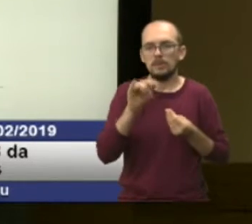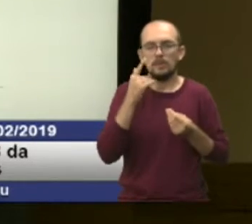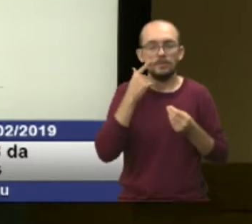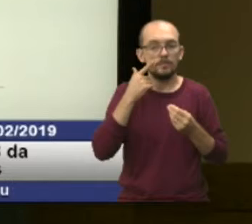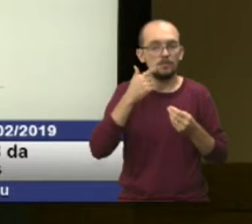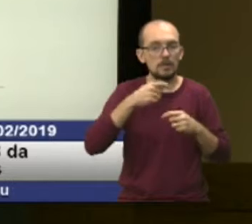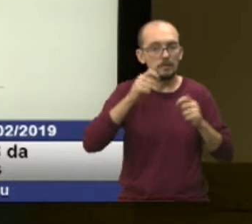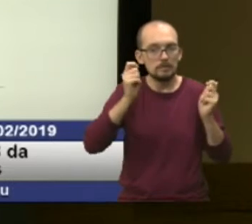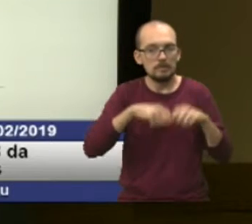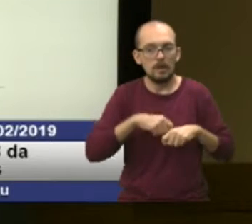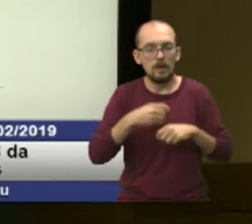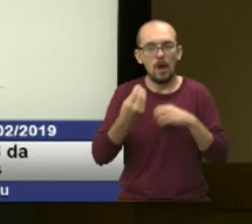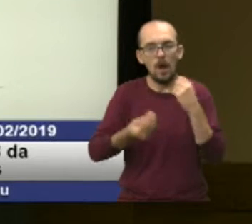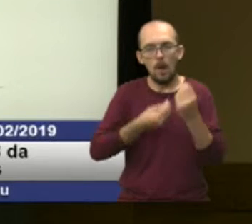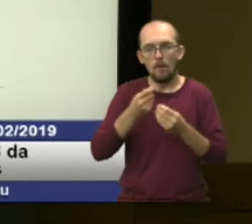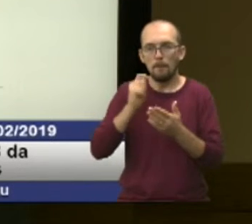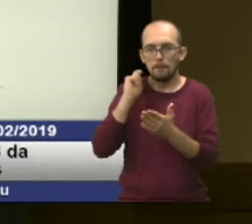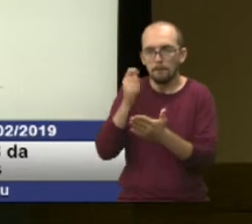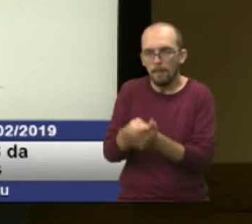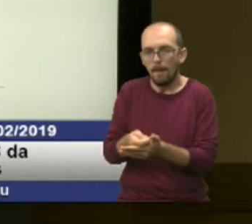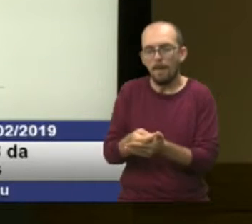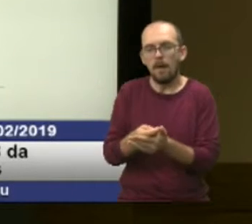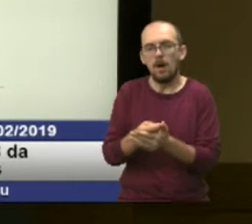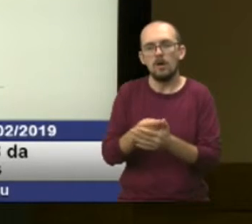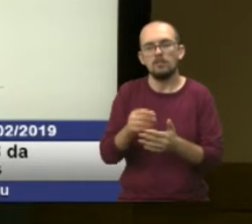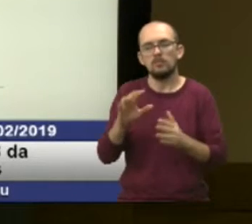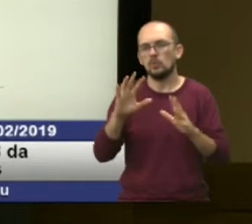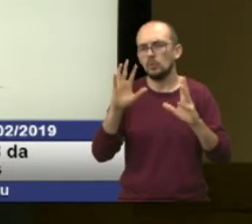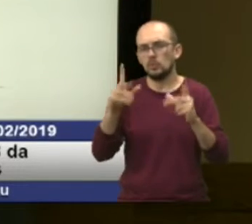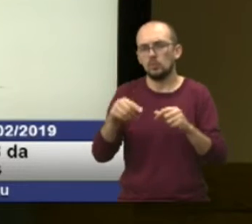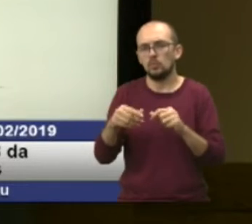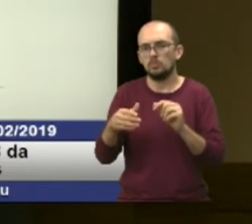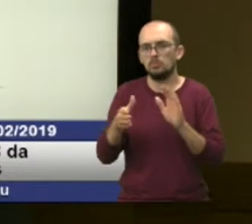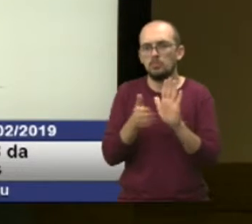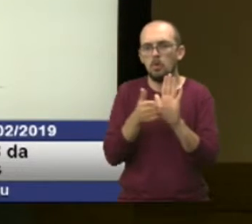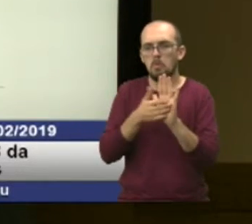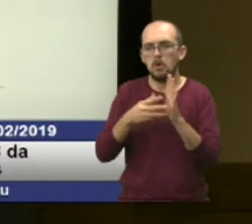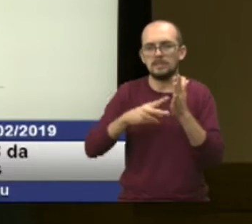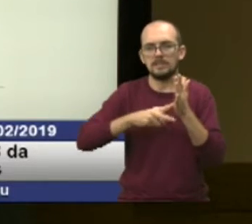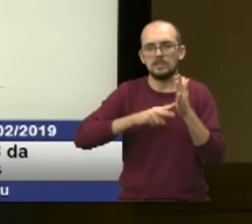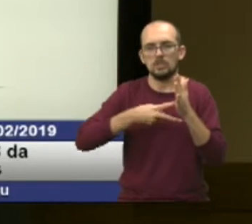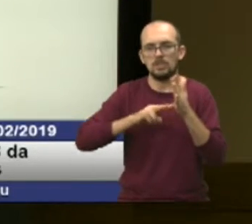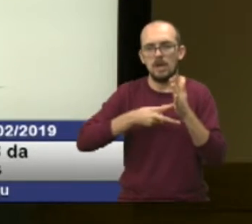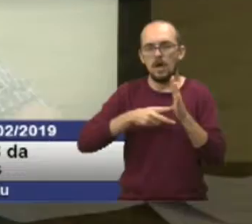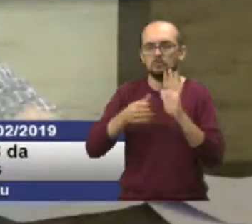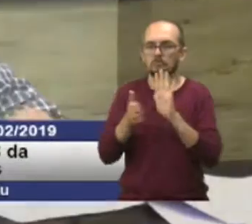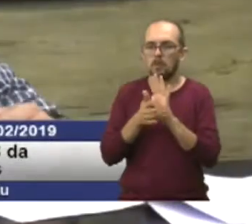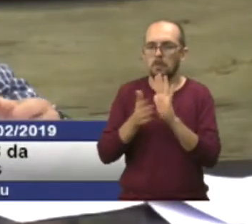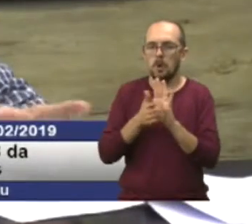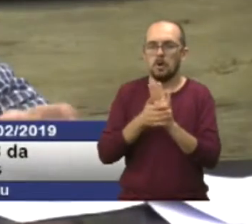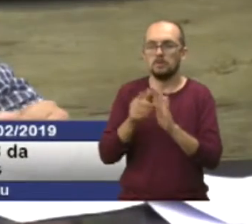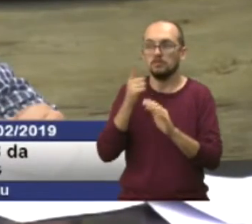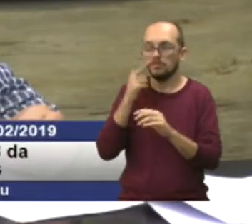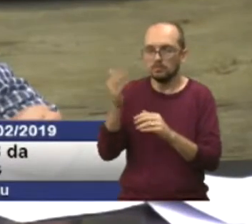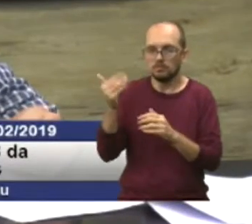as condições, né, de todas as reivindicações que o sindicato está fazendo. E estamos fazendo esse